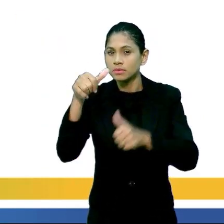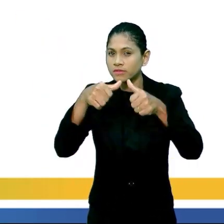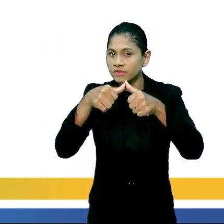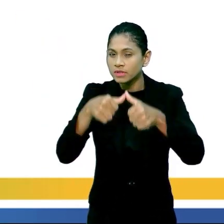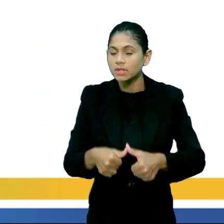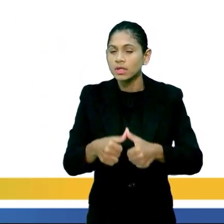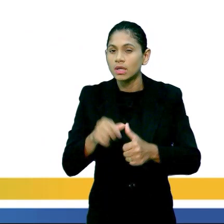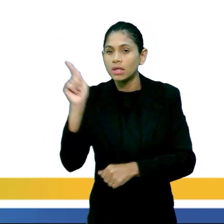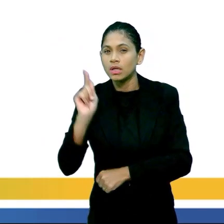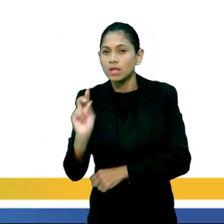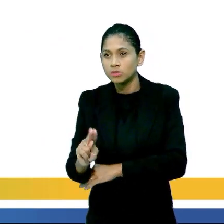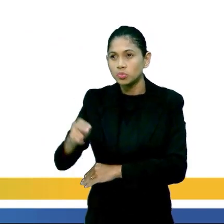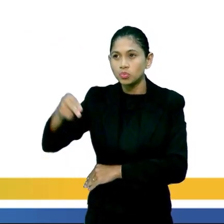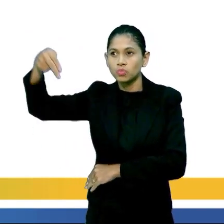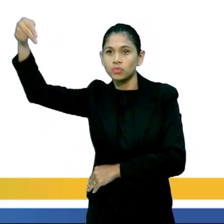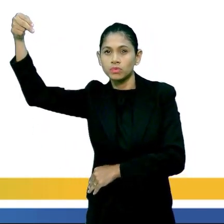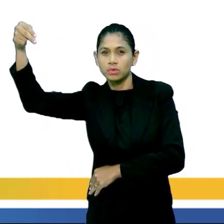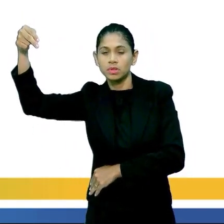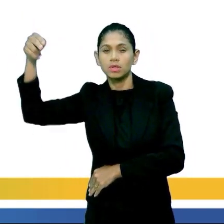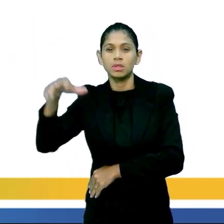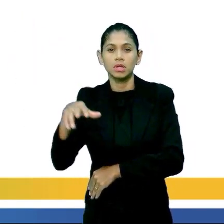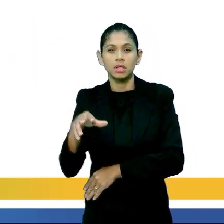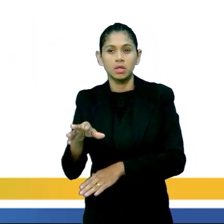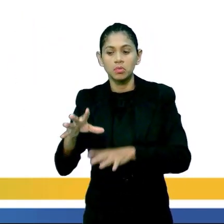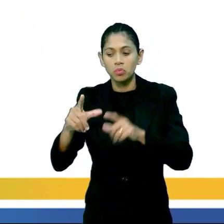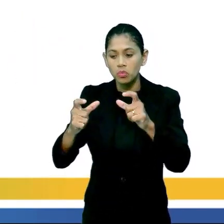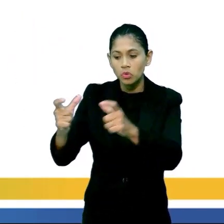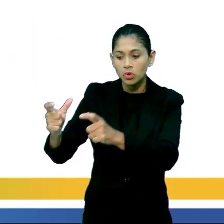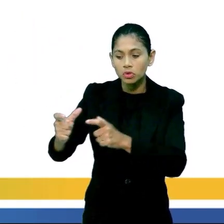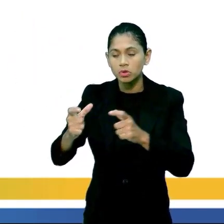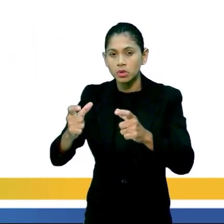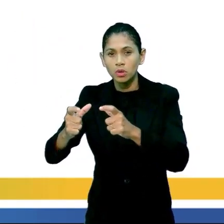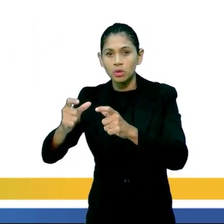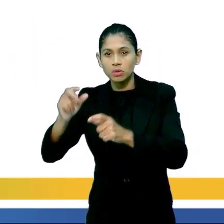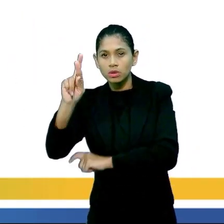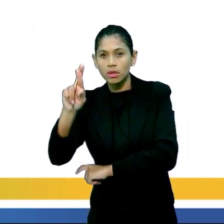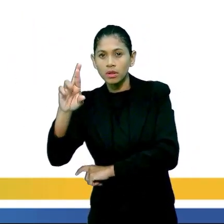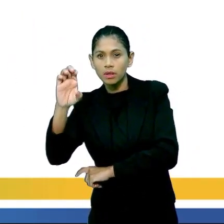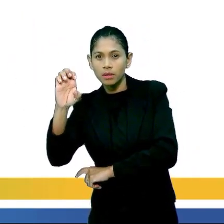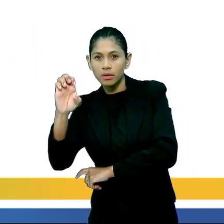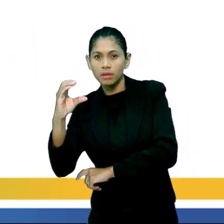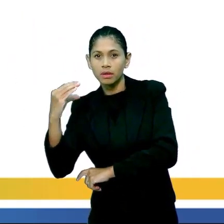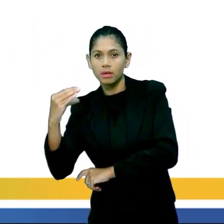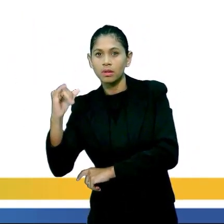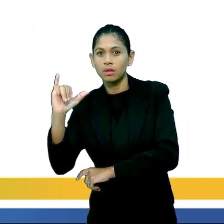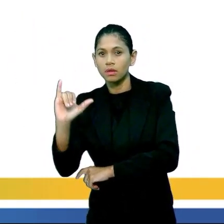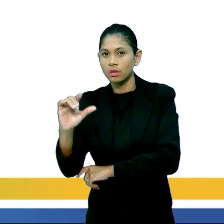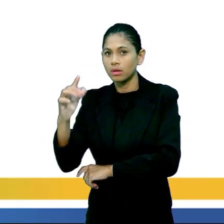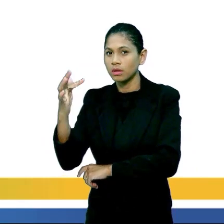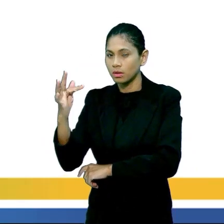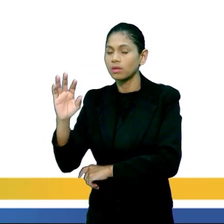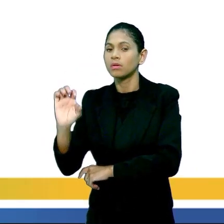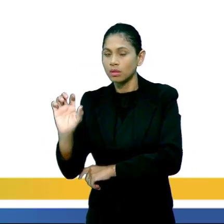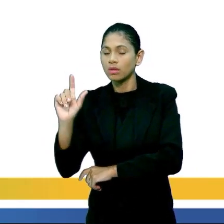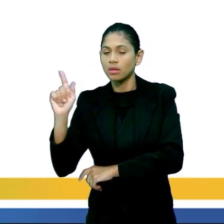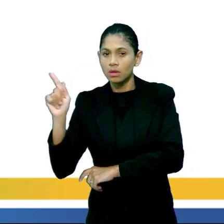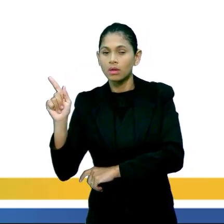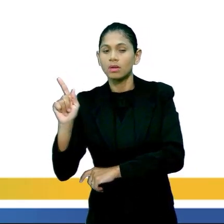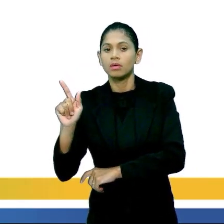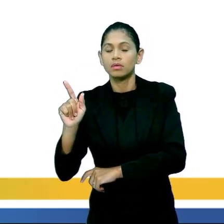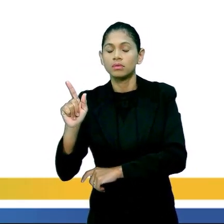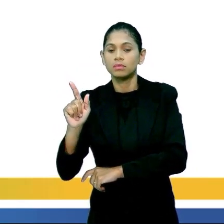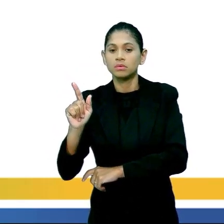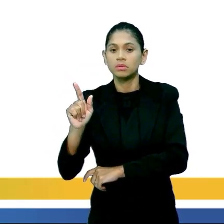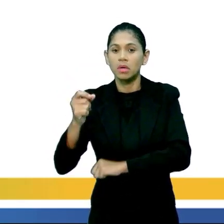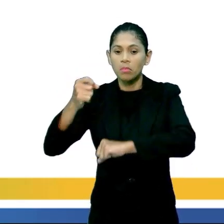algum tempo no Nordeste, na região do Recife, né, estabeleceram domínios econômicos e também plantio de cana-de-açúcar, mas